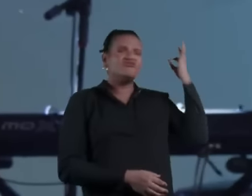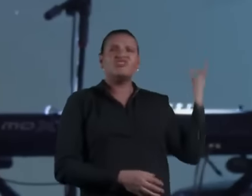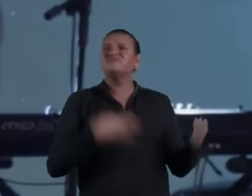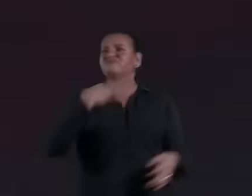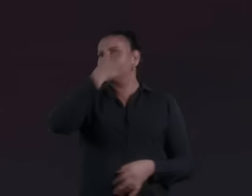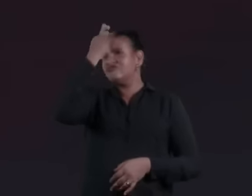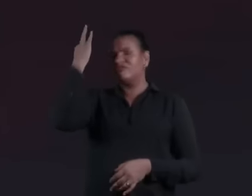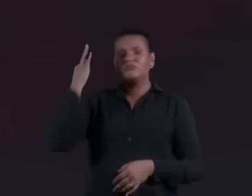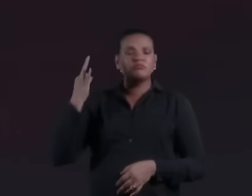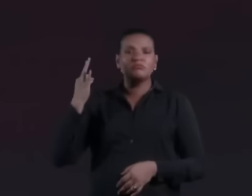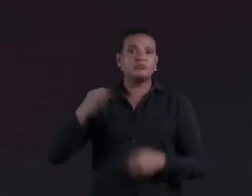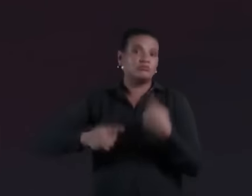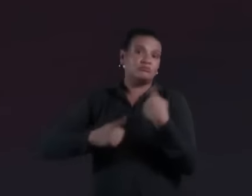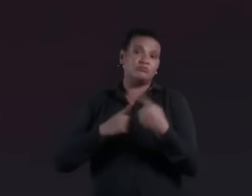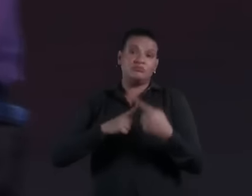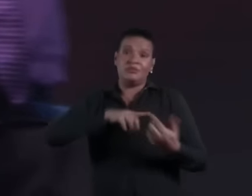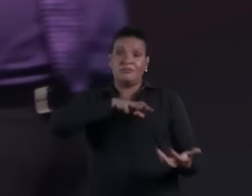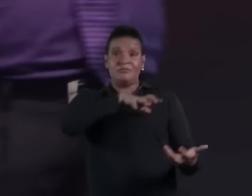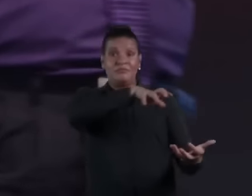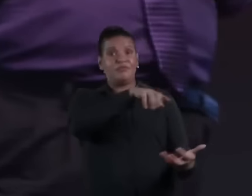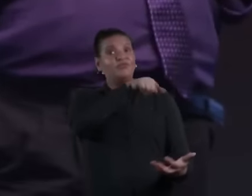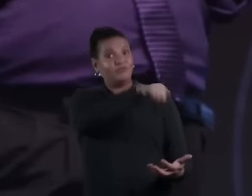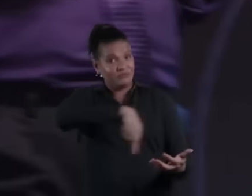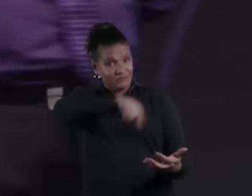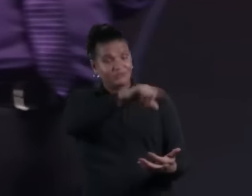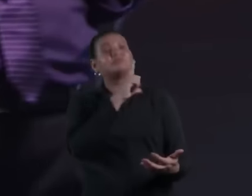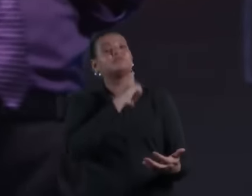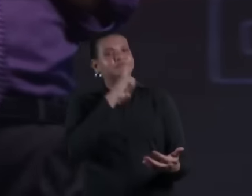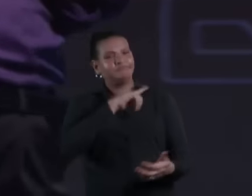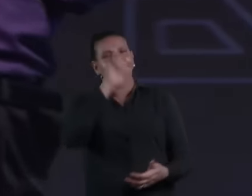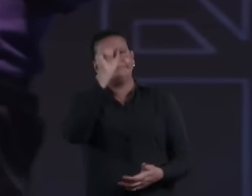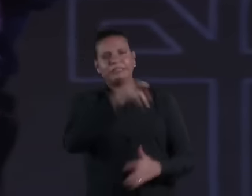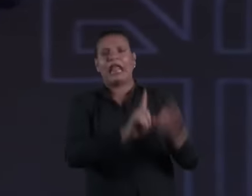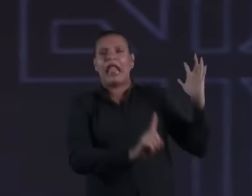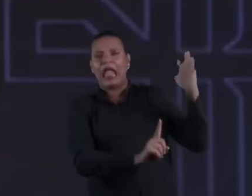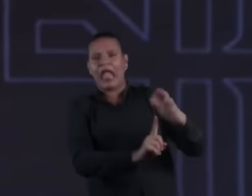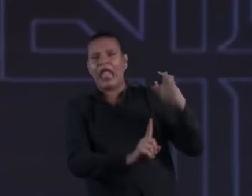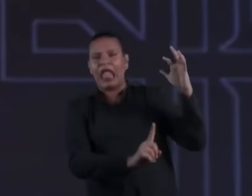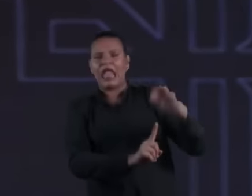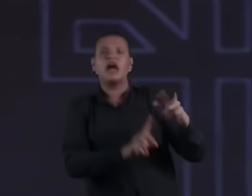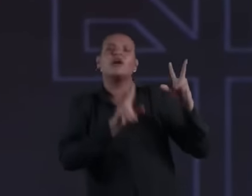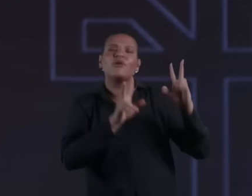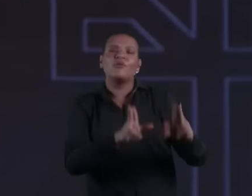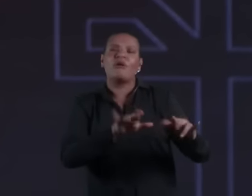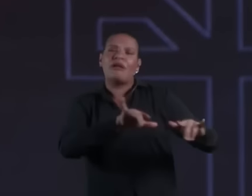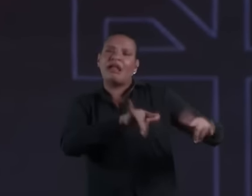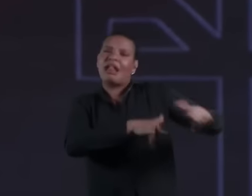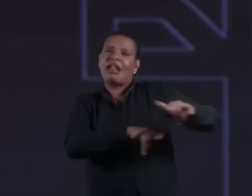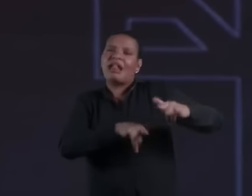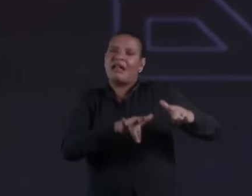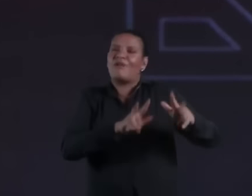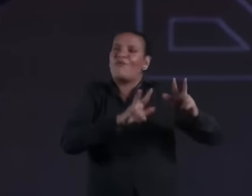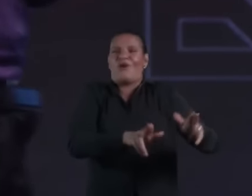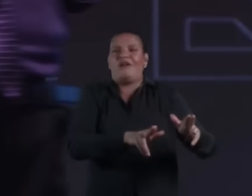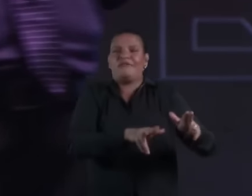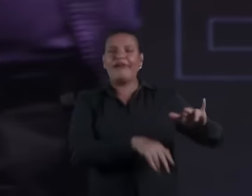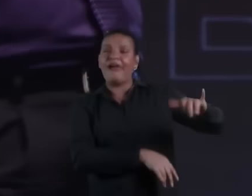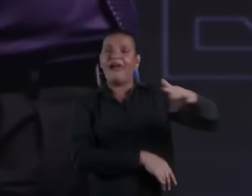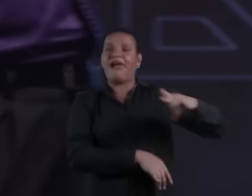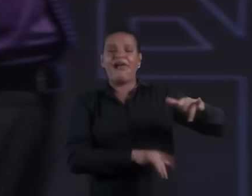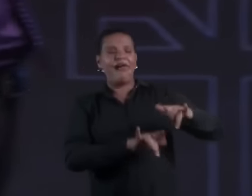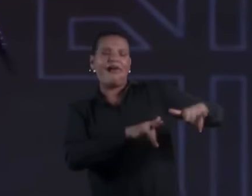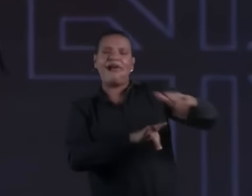a massa de manobra do mundo as pessoas estão vivendo o mundo mas elas não percebem o tempo que vivem elas não